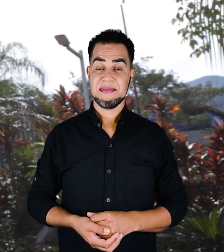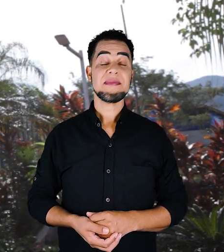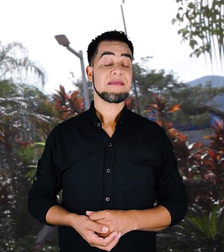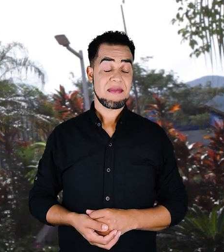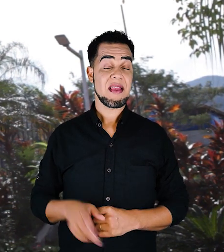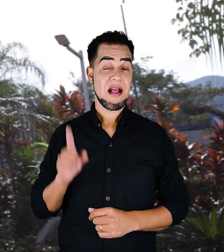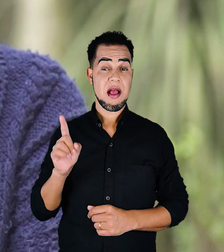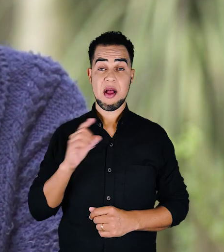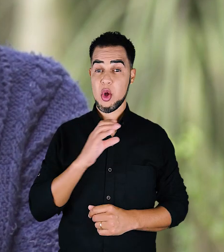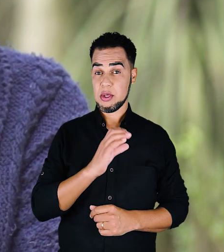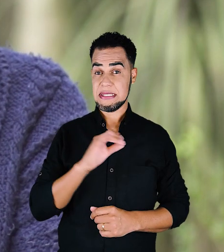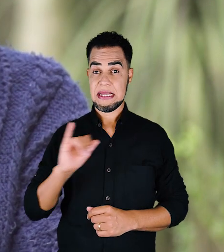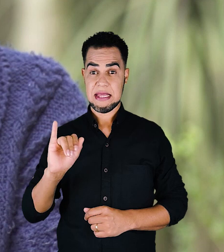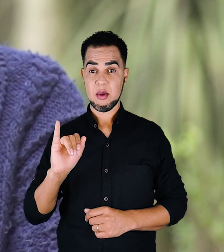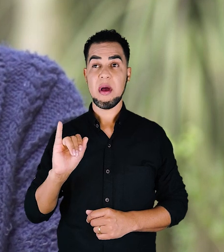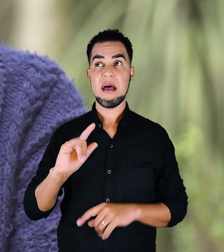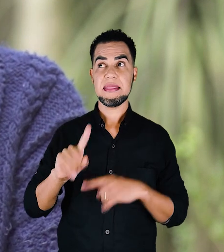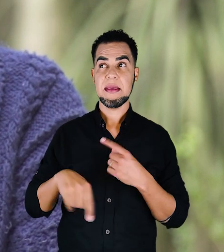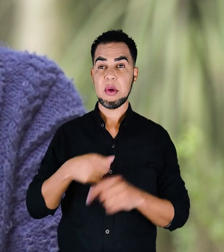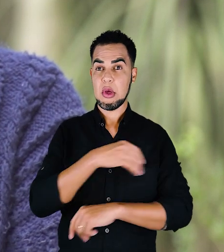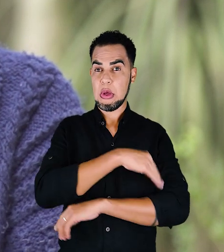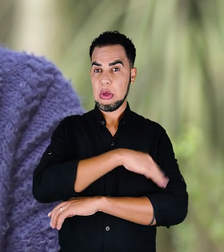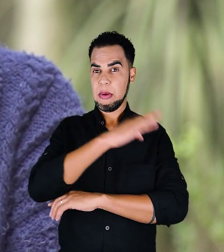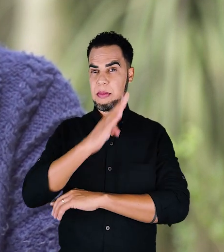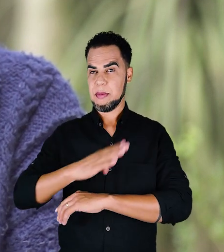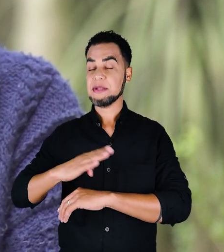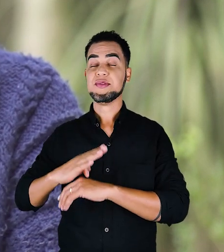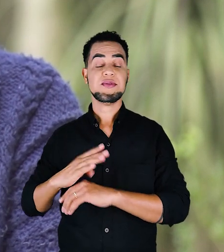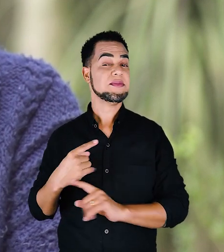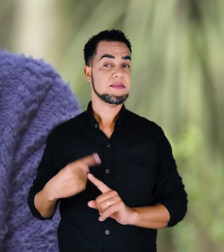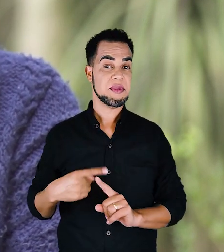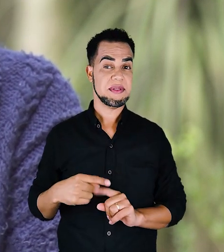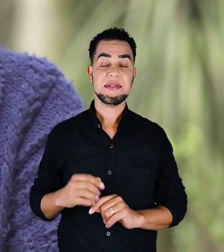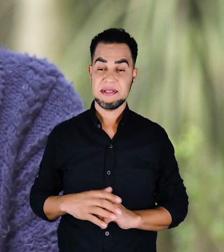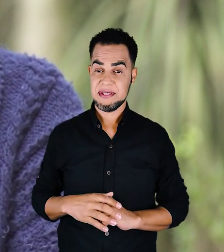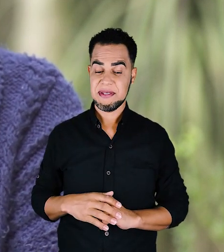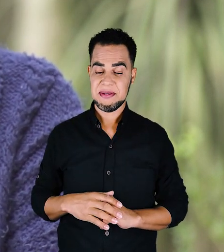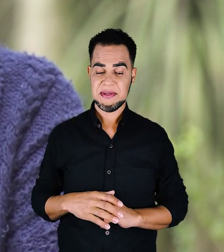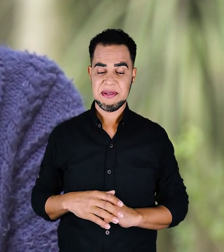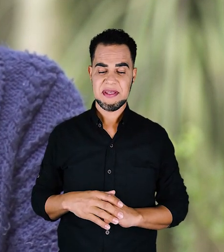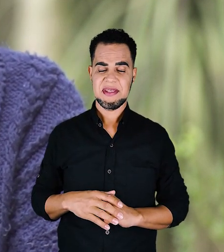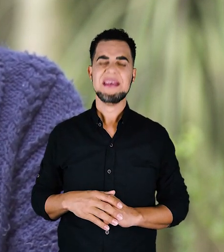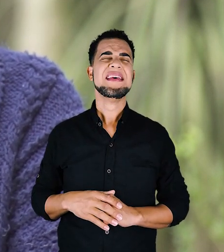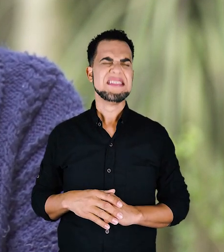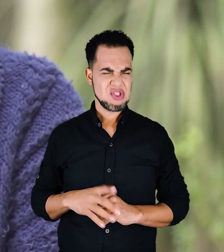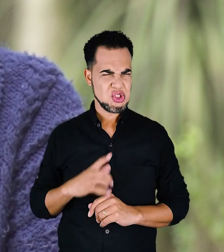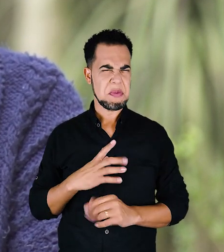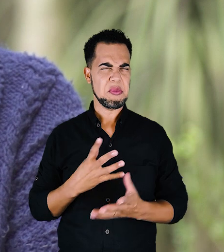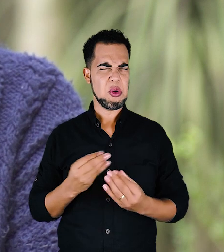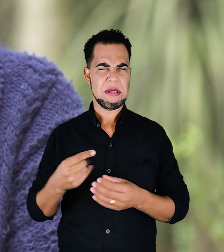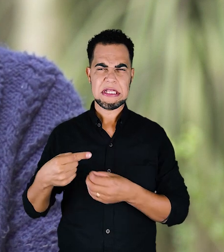Eu, apesar de ser Conceição de Itaguá, depois eu tinha em Brumadinho, entendeu? Porque eu